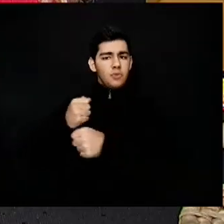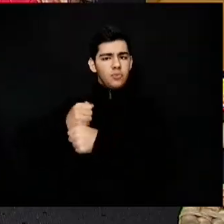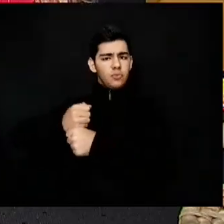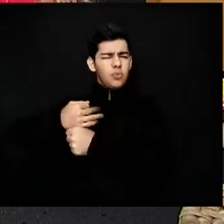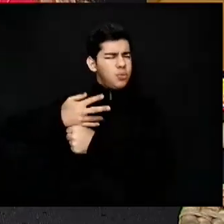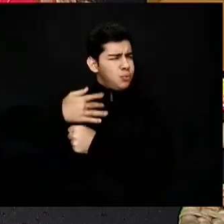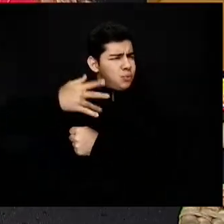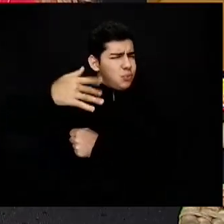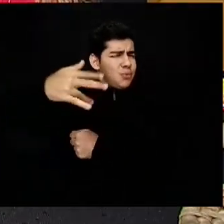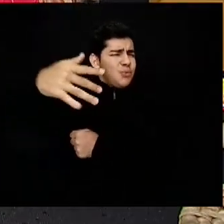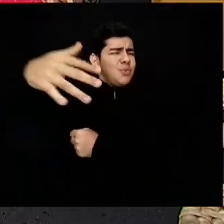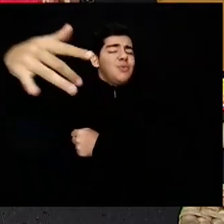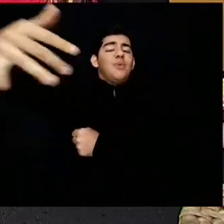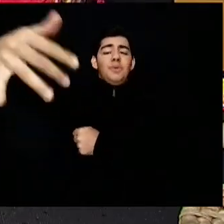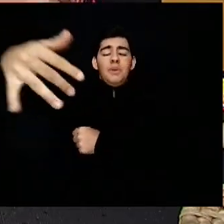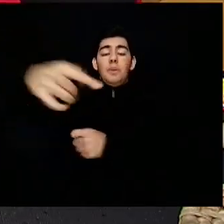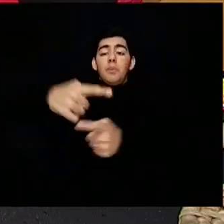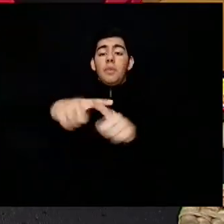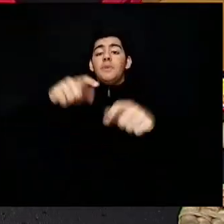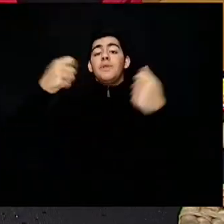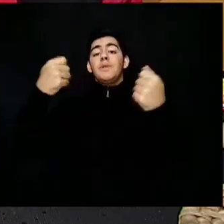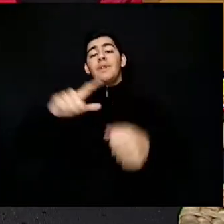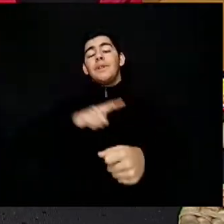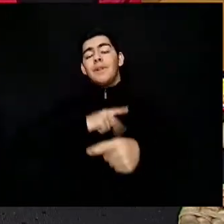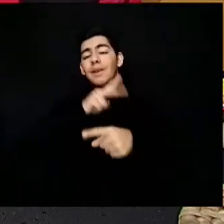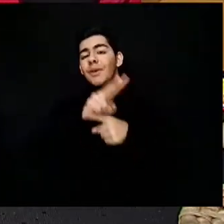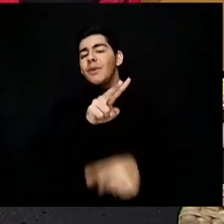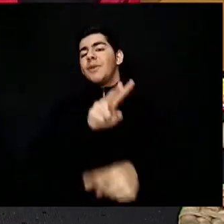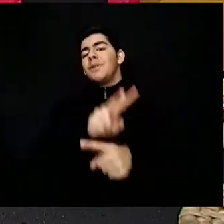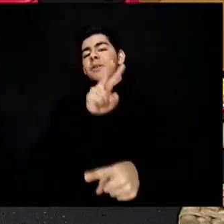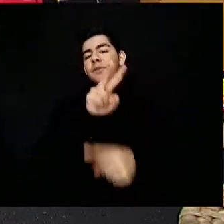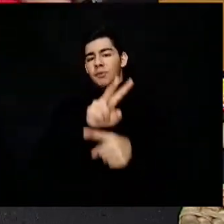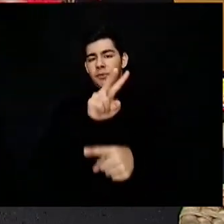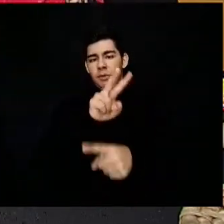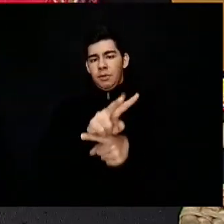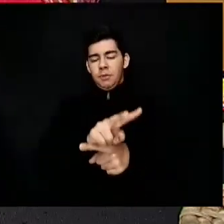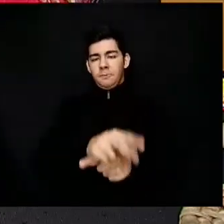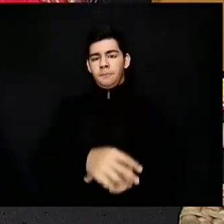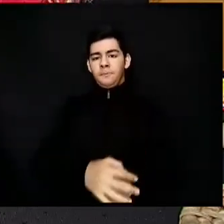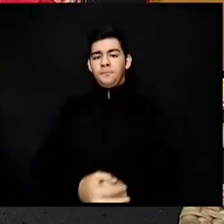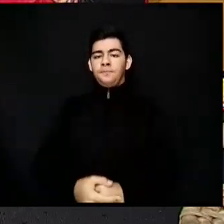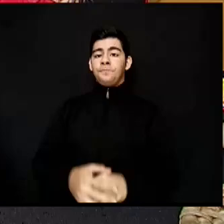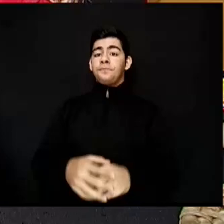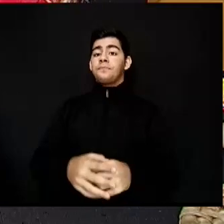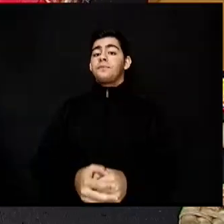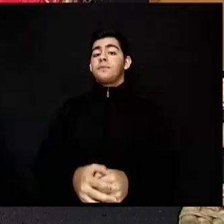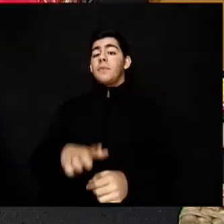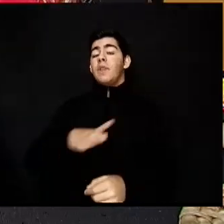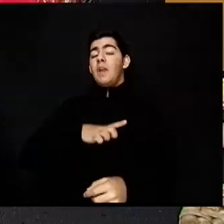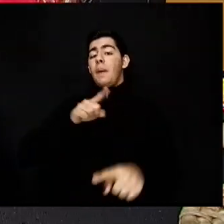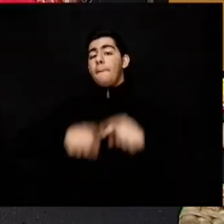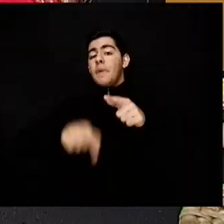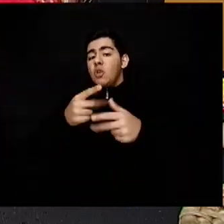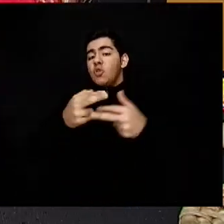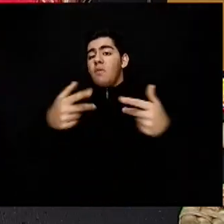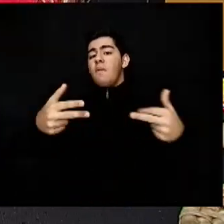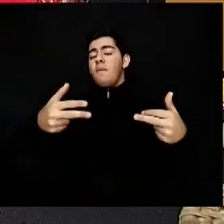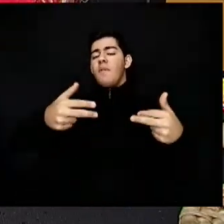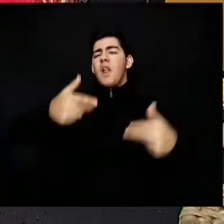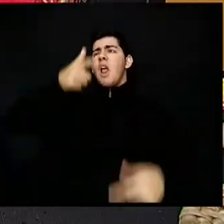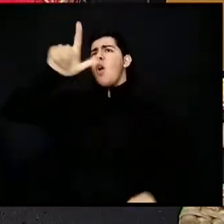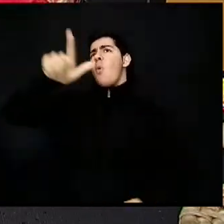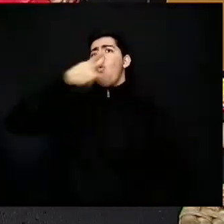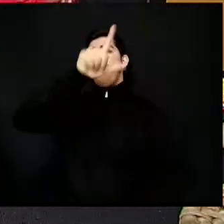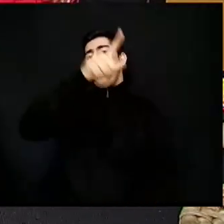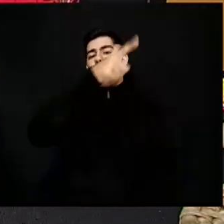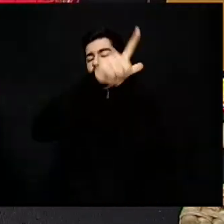Eu sempre falo, né? Essa peça aqui já é um pouco mais tranquila, mas tem as clientes que às vezes tem alguma peça que usa metal, que querem ir pra praia,